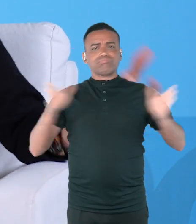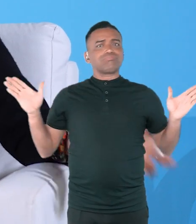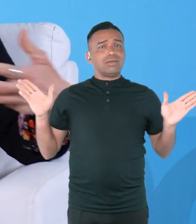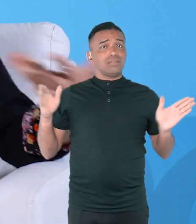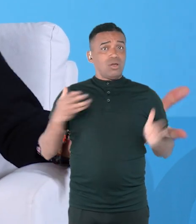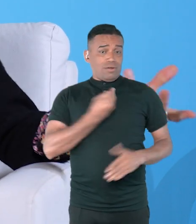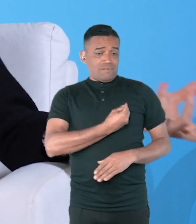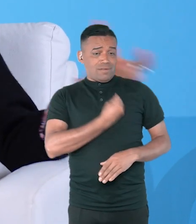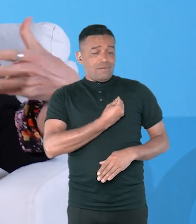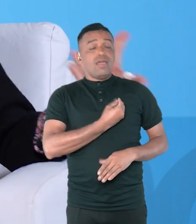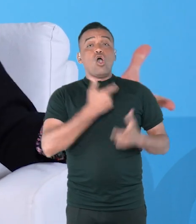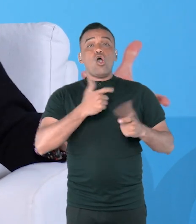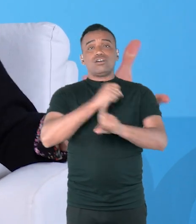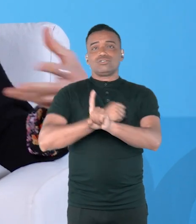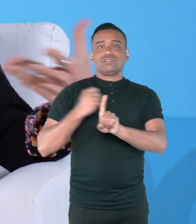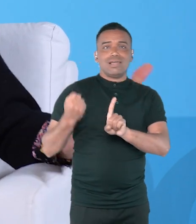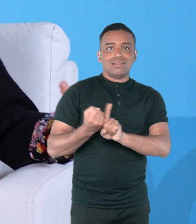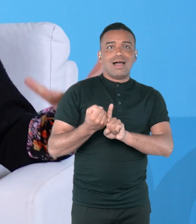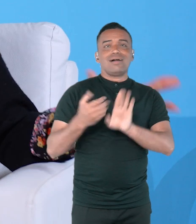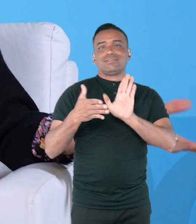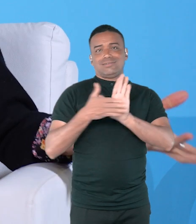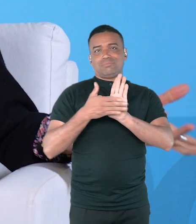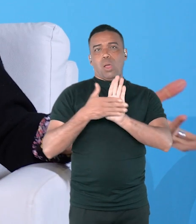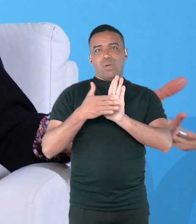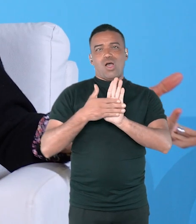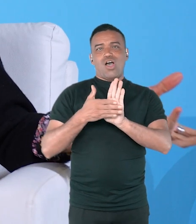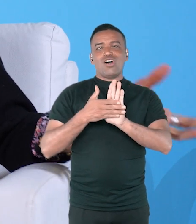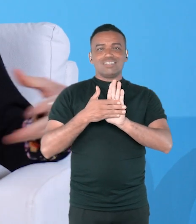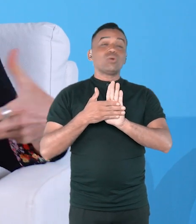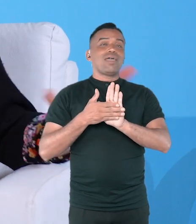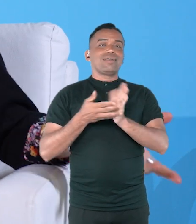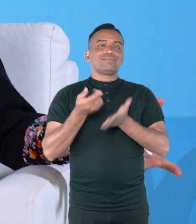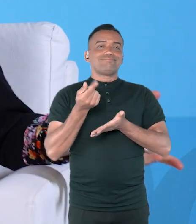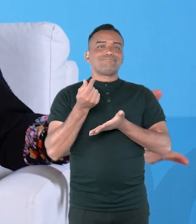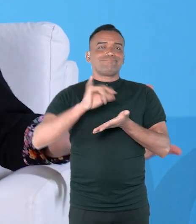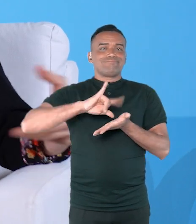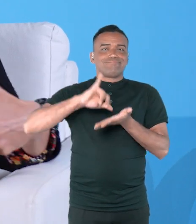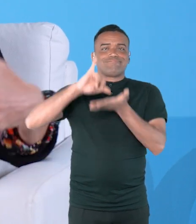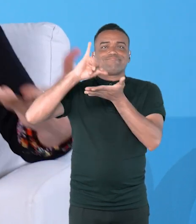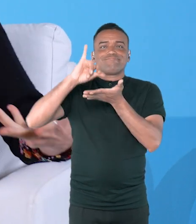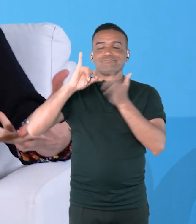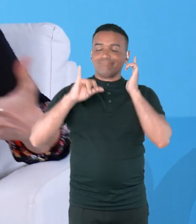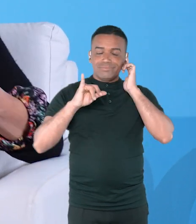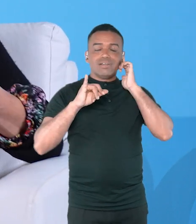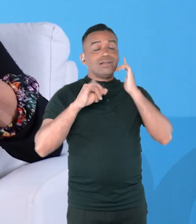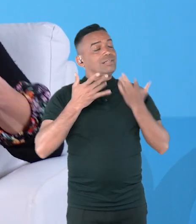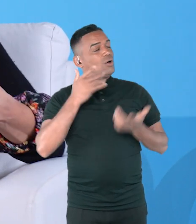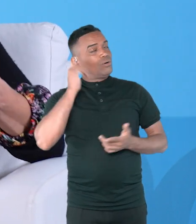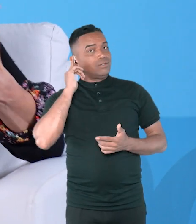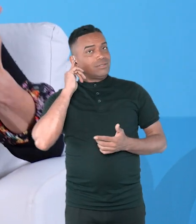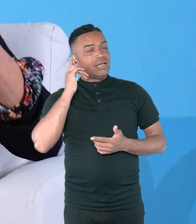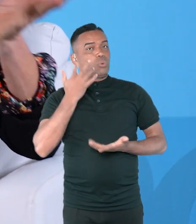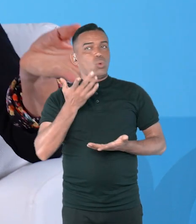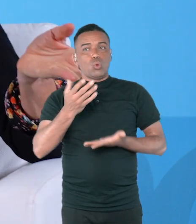concessões porque a gente inventou viver nessa sociedade pautada pelo que rende, pelo que dá dinheiro. O ganha-pão vai